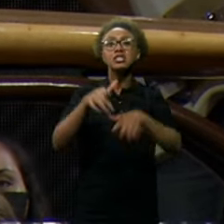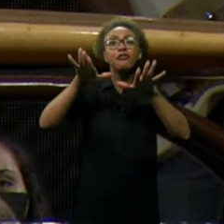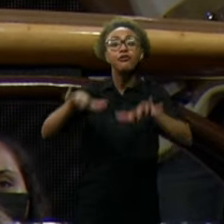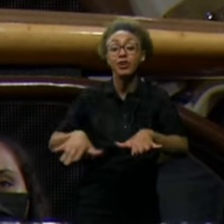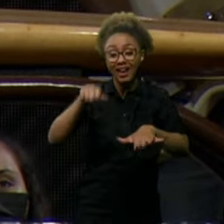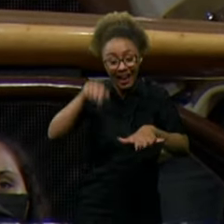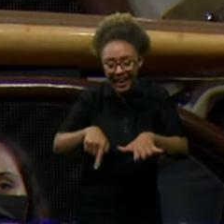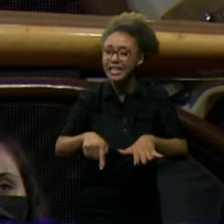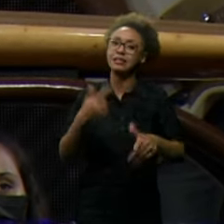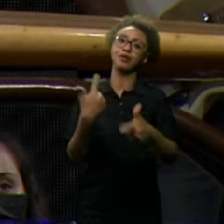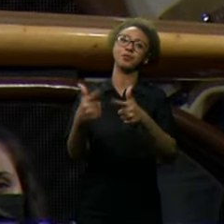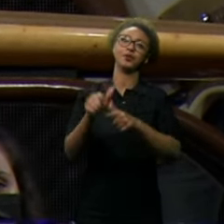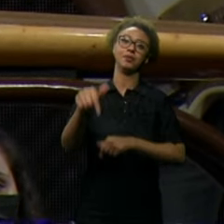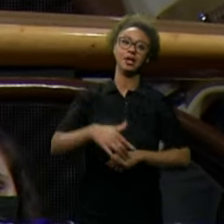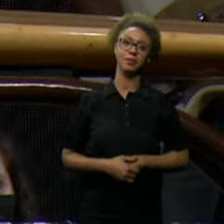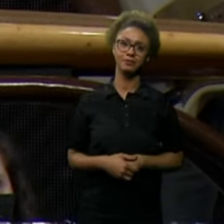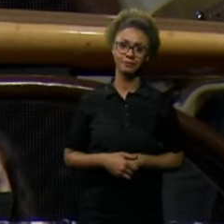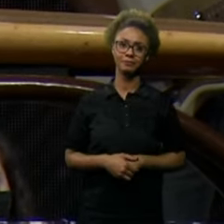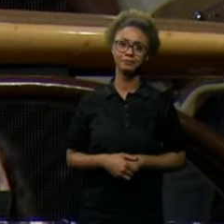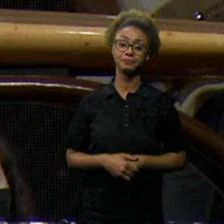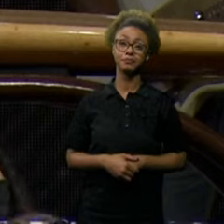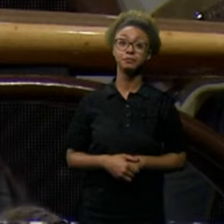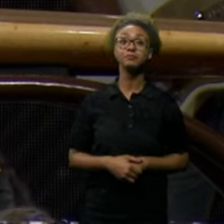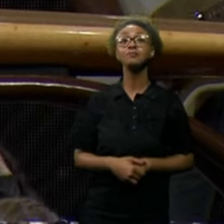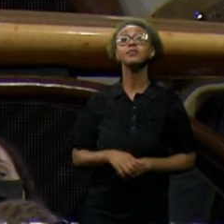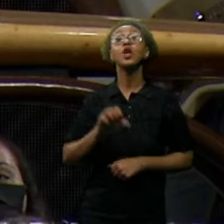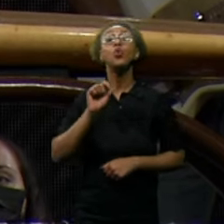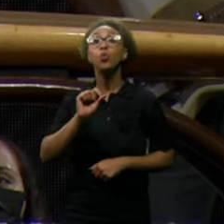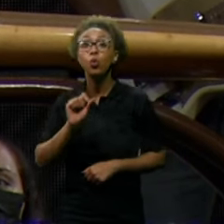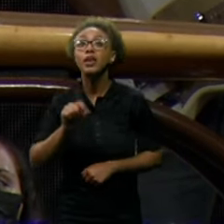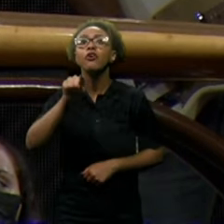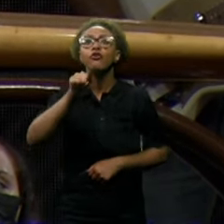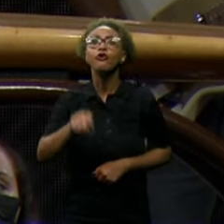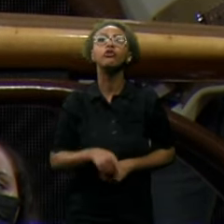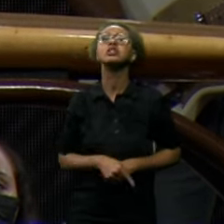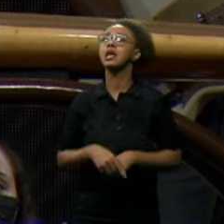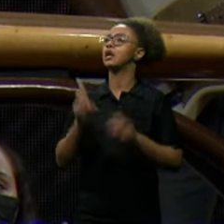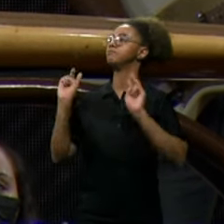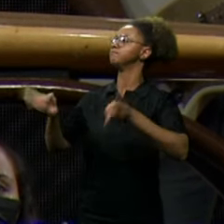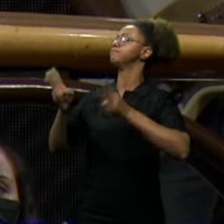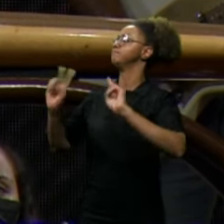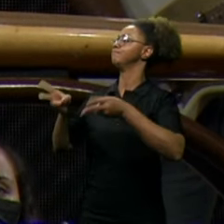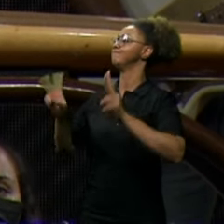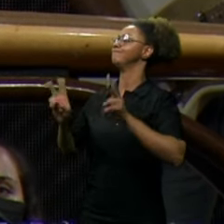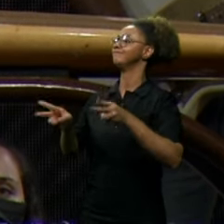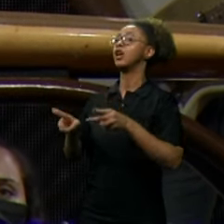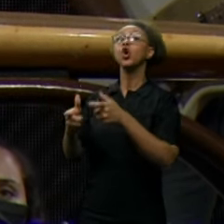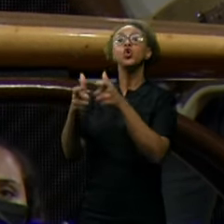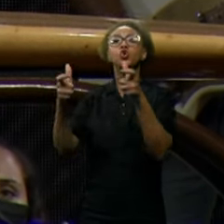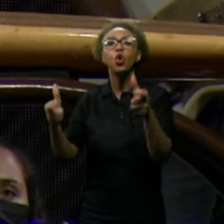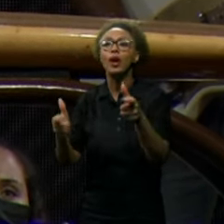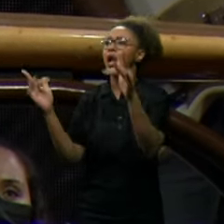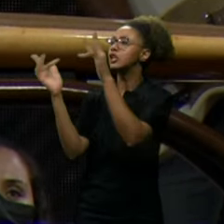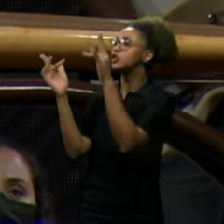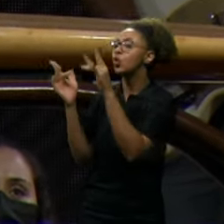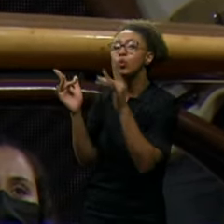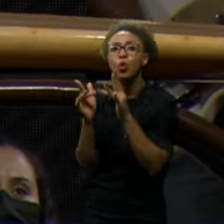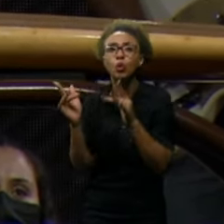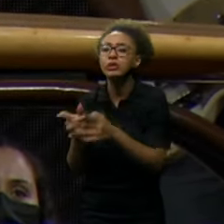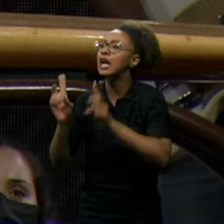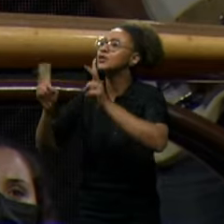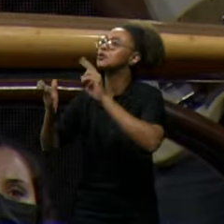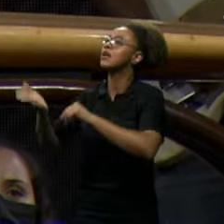lugares é sobre você não habitar nesses lugares é sobre você não se assentar mais a roda de mesas que eu te tirei